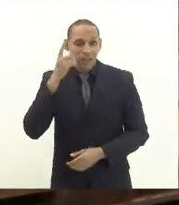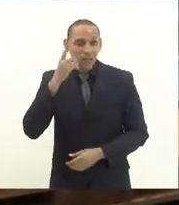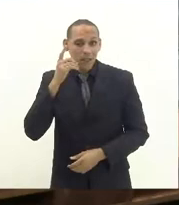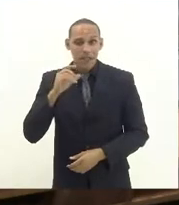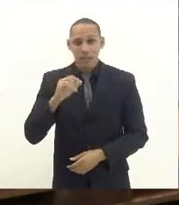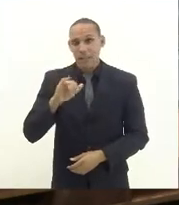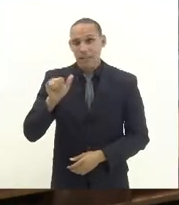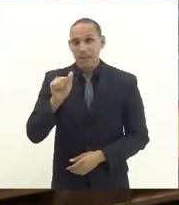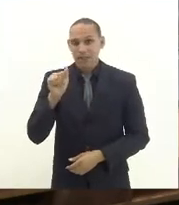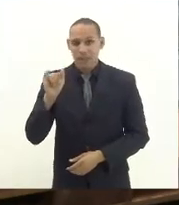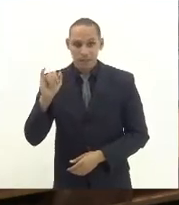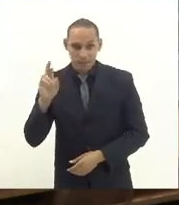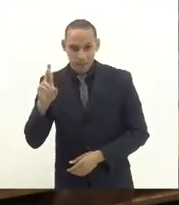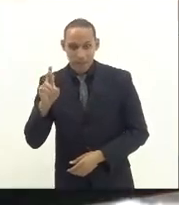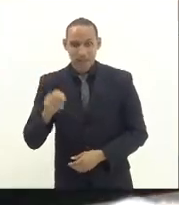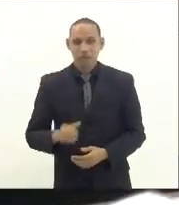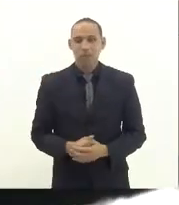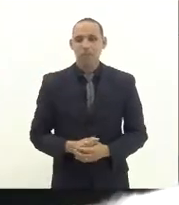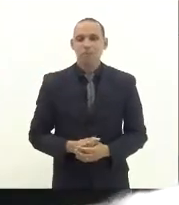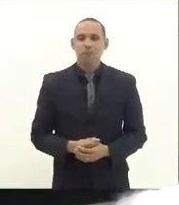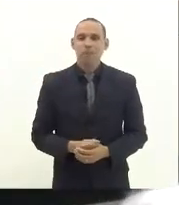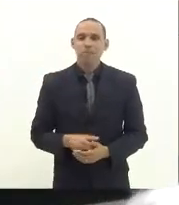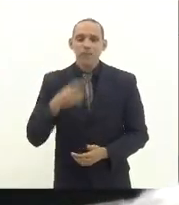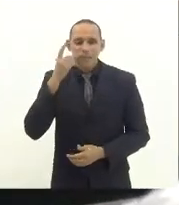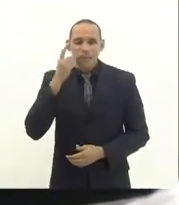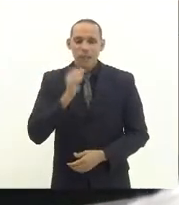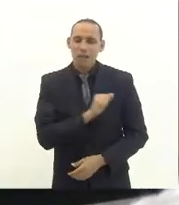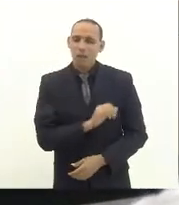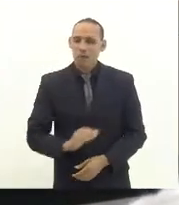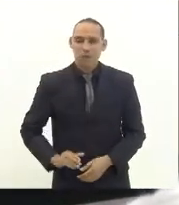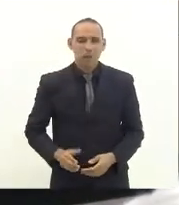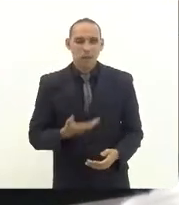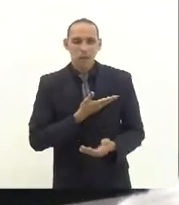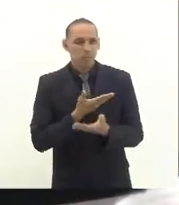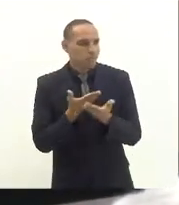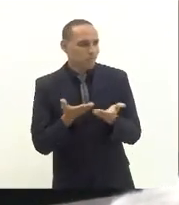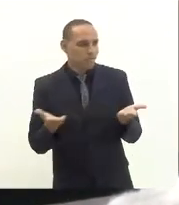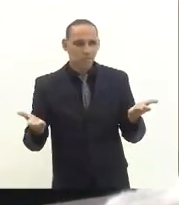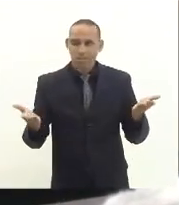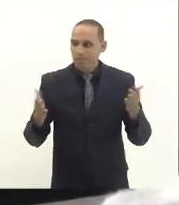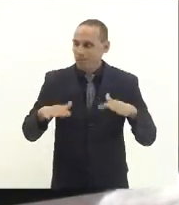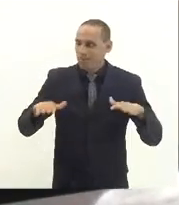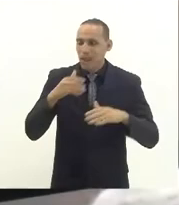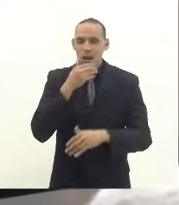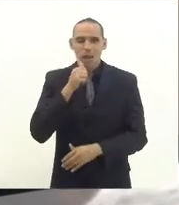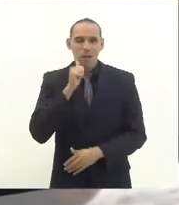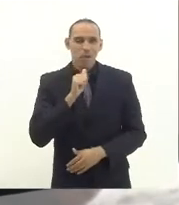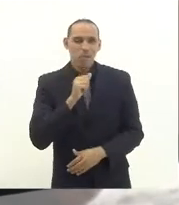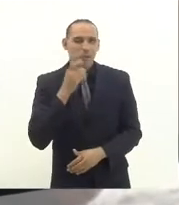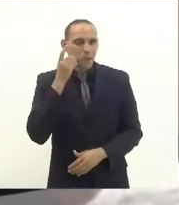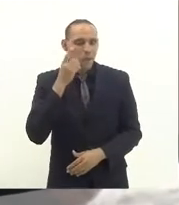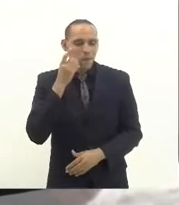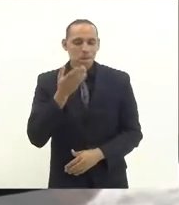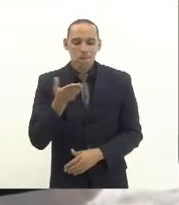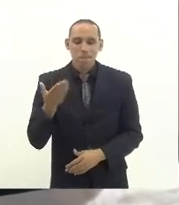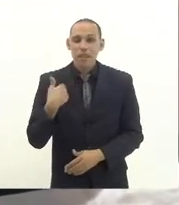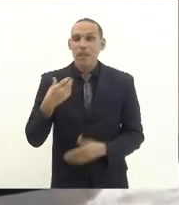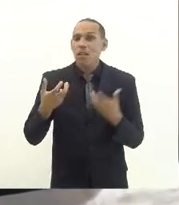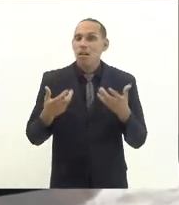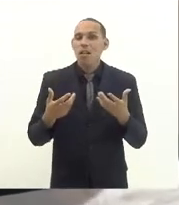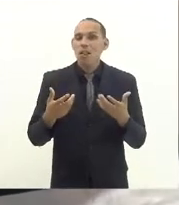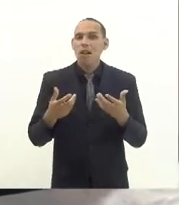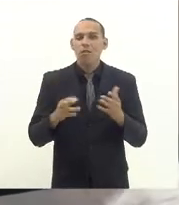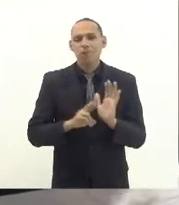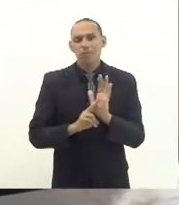Jair Bittencourt Deputado André Ceciliano meus colegas deputados e deputadas que era que presidente em